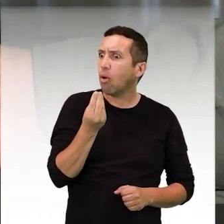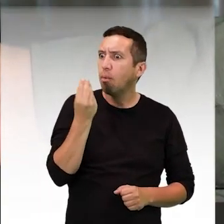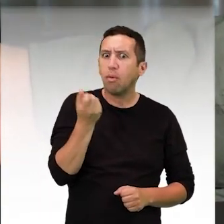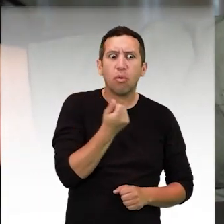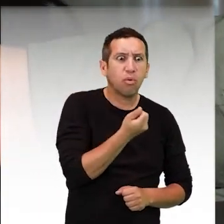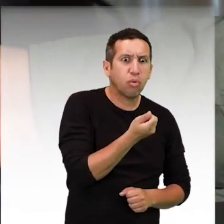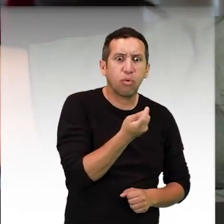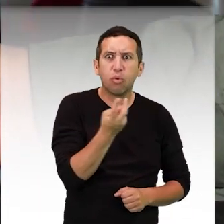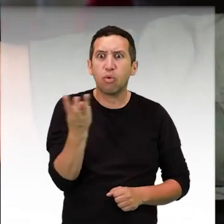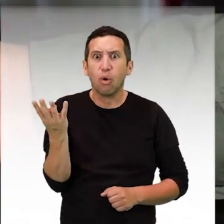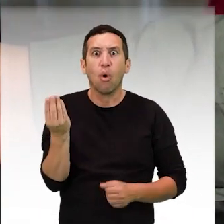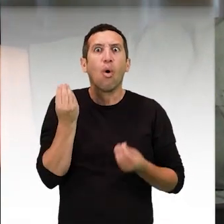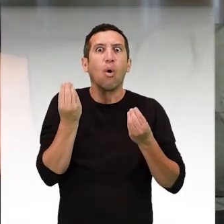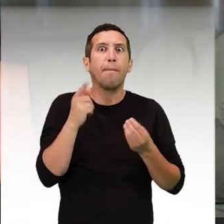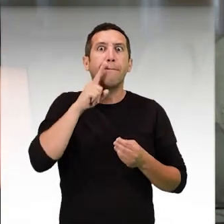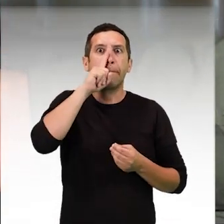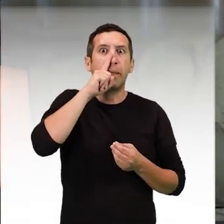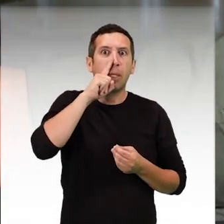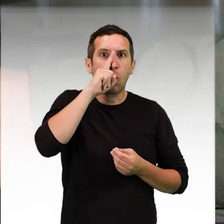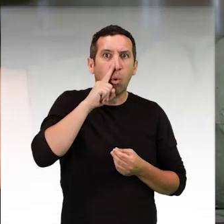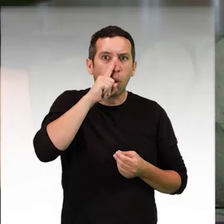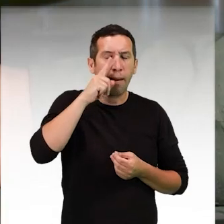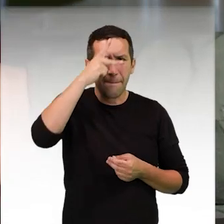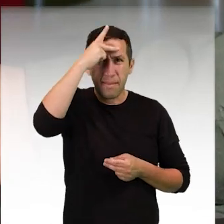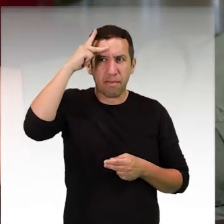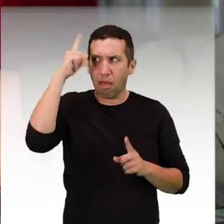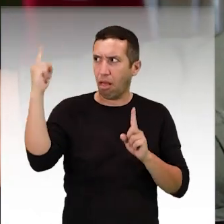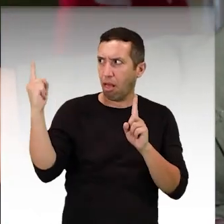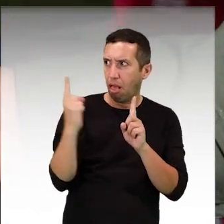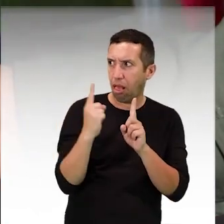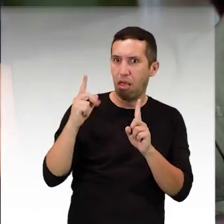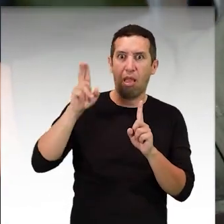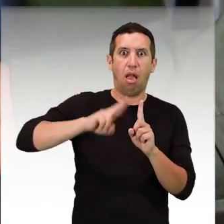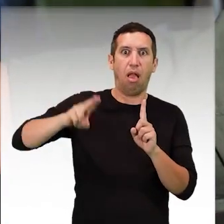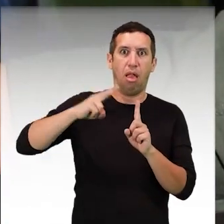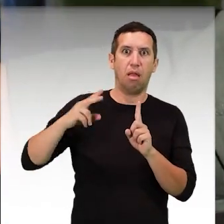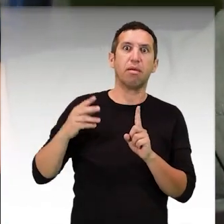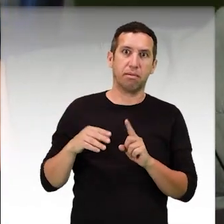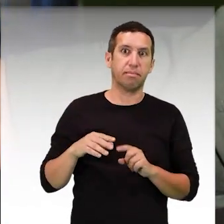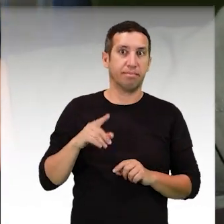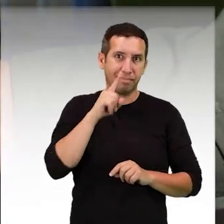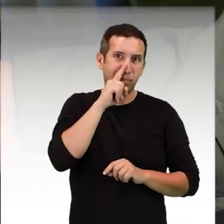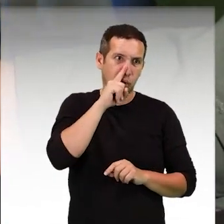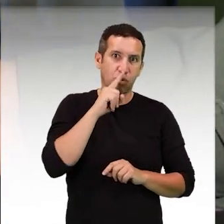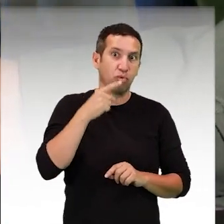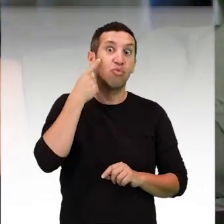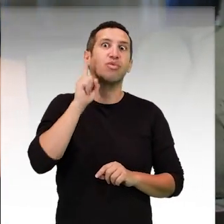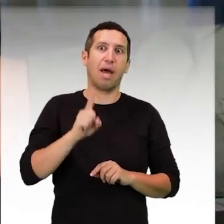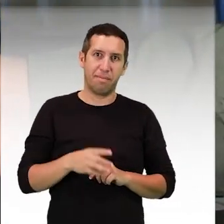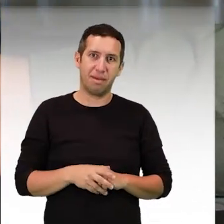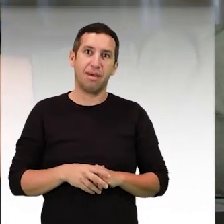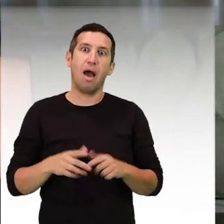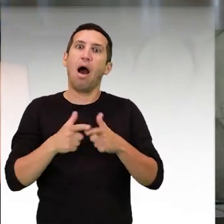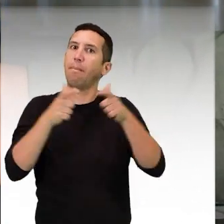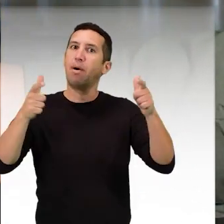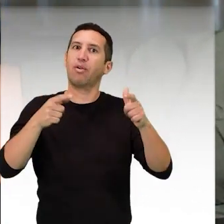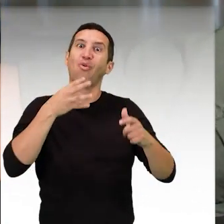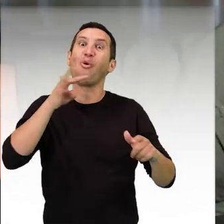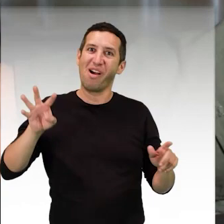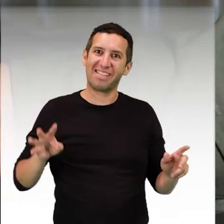pega avião, aeroporto, poucas vezes não tem conhecimento da quantidade do tamanho do risco